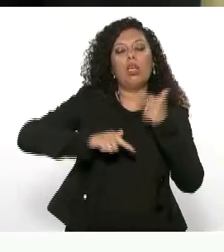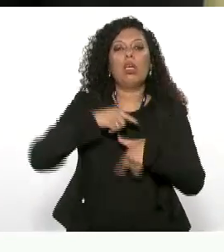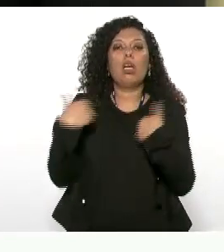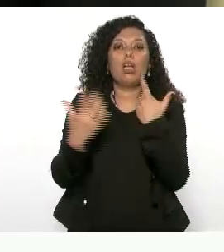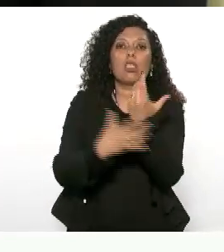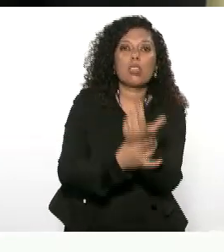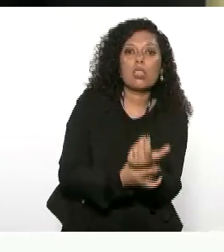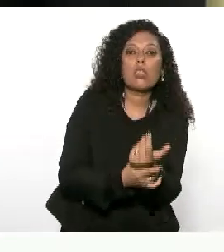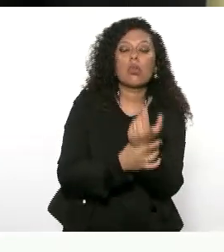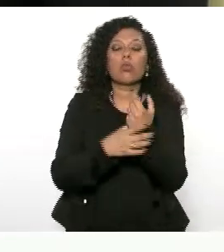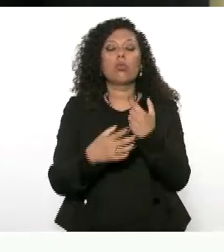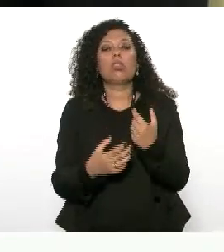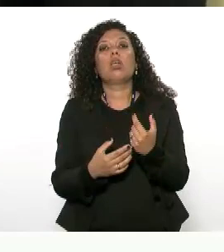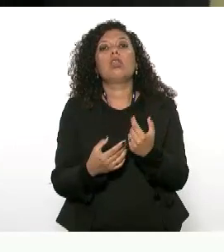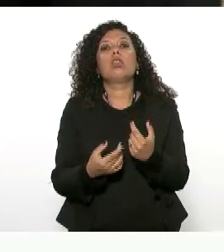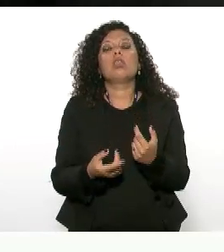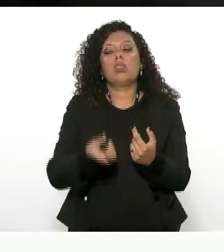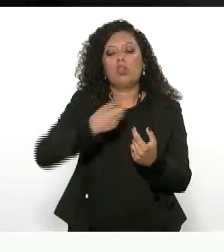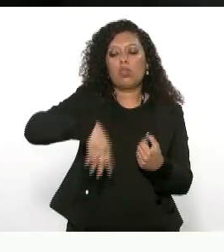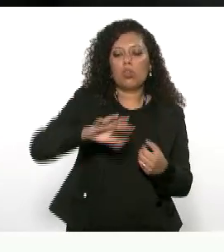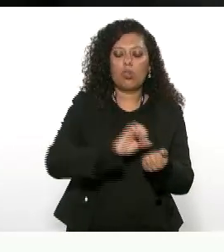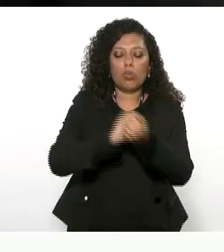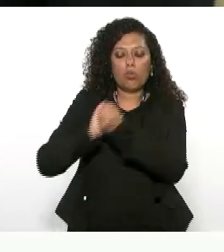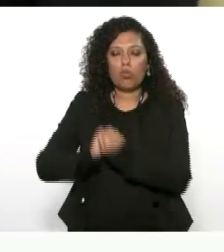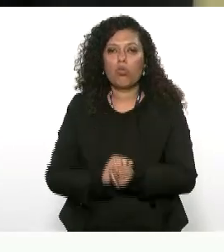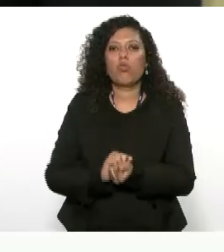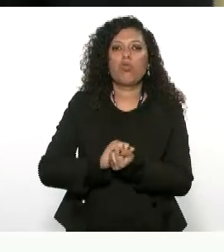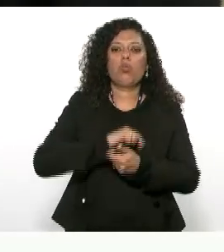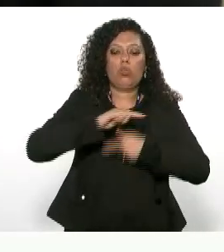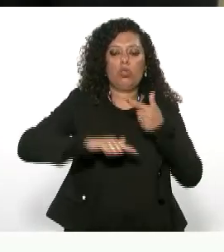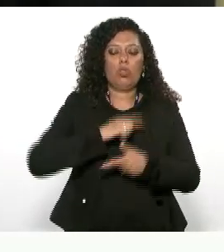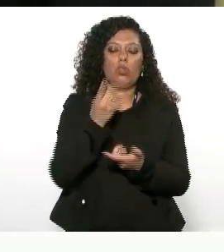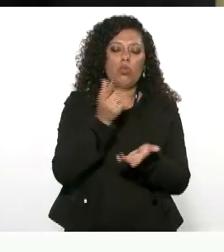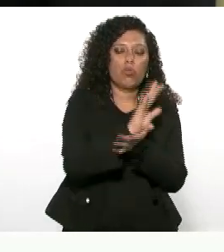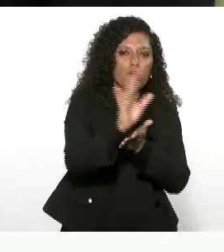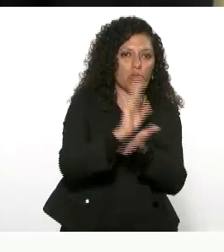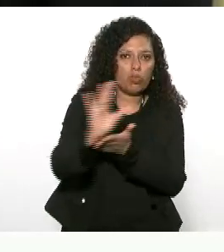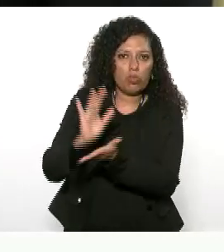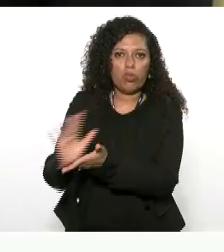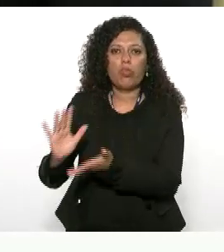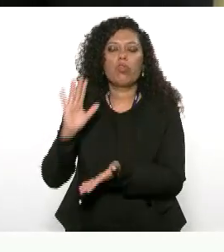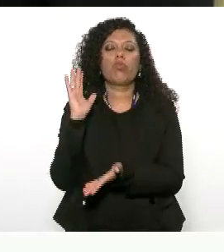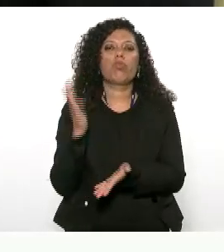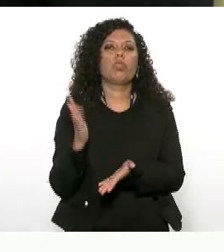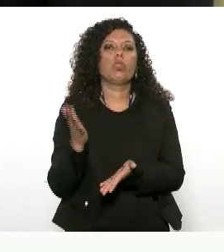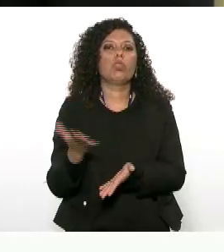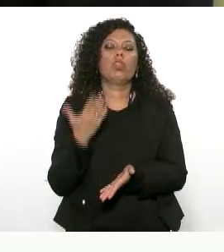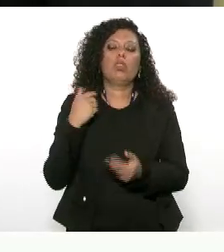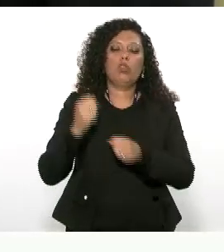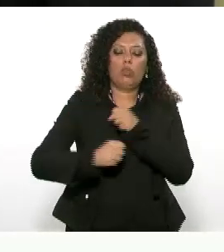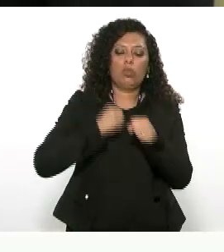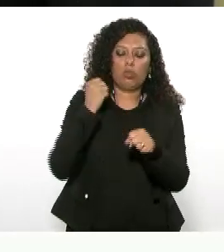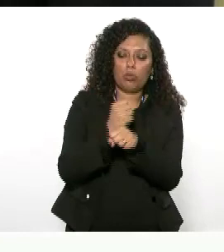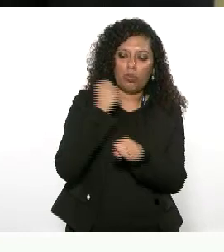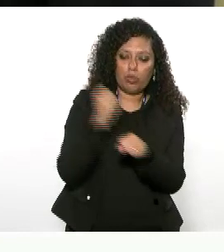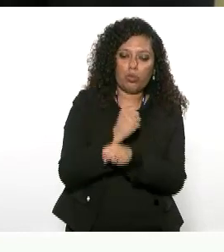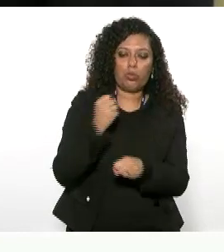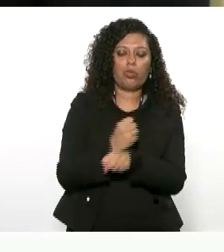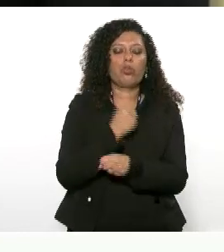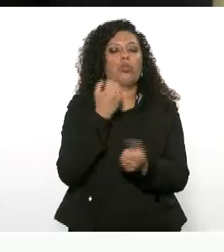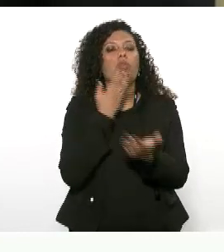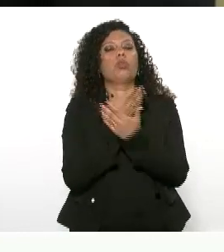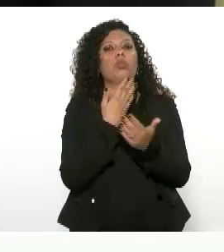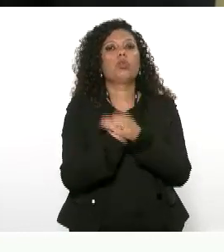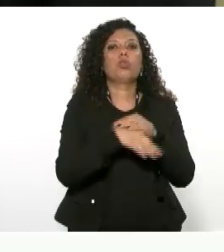pública foi instada a participar de diversas iniciativas com investimento de recursos para a construção da matriz curricular